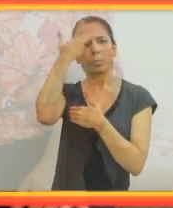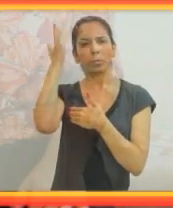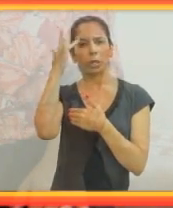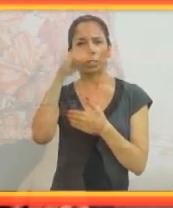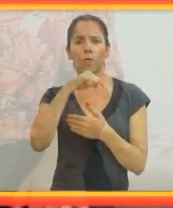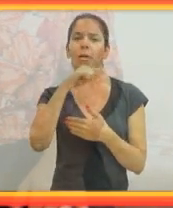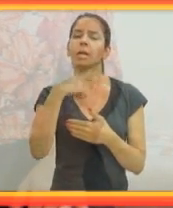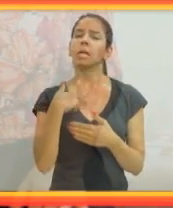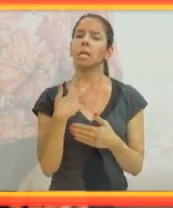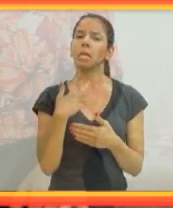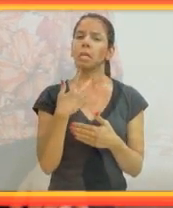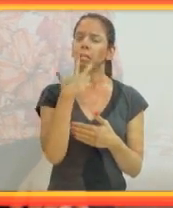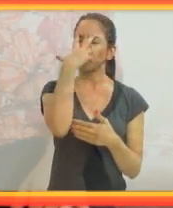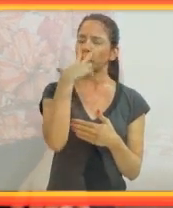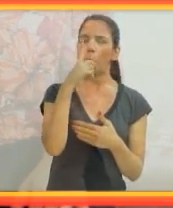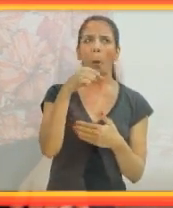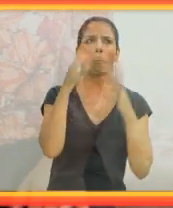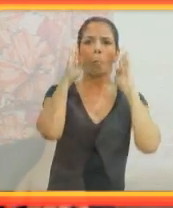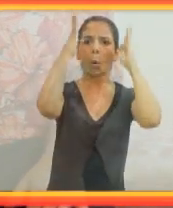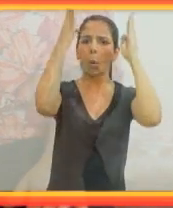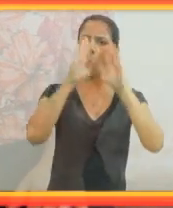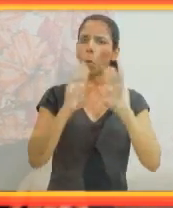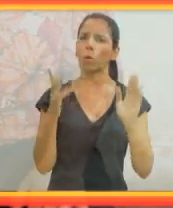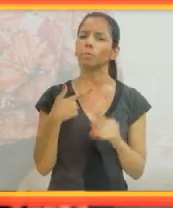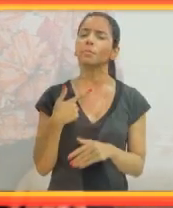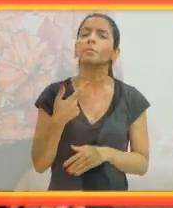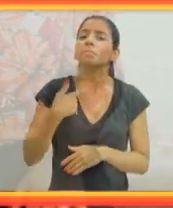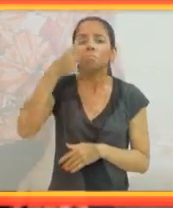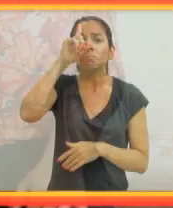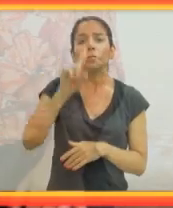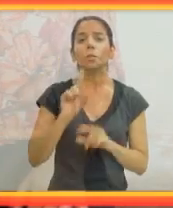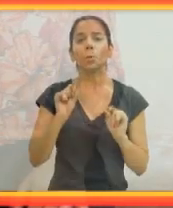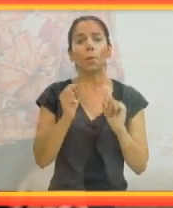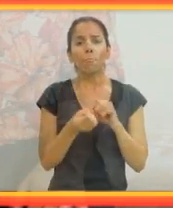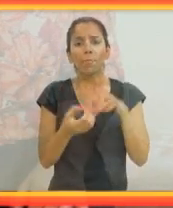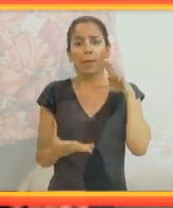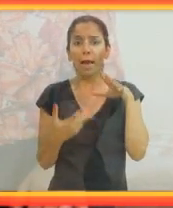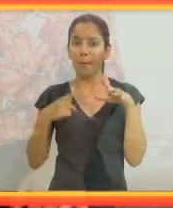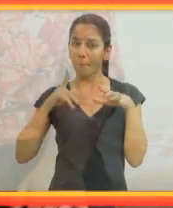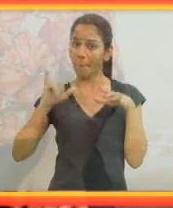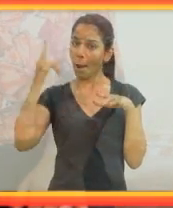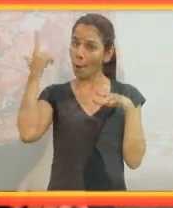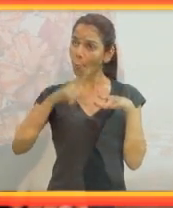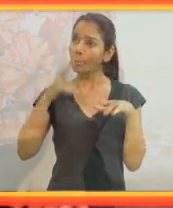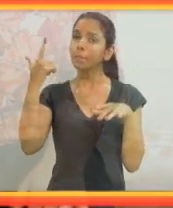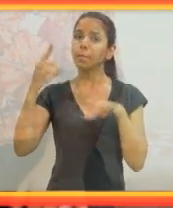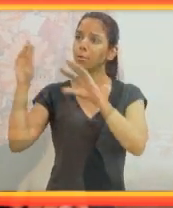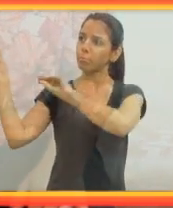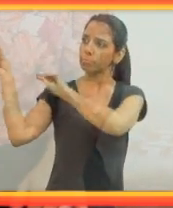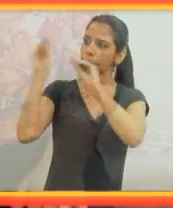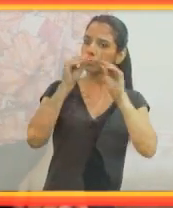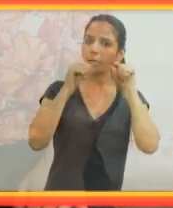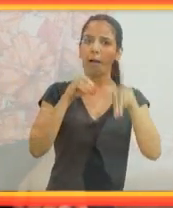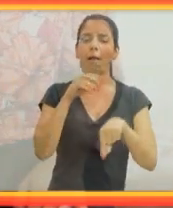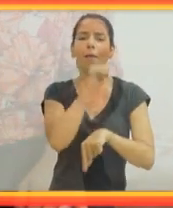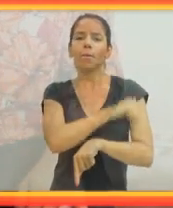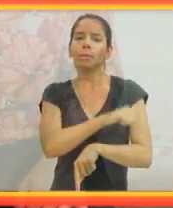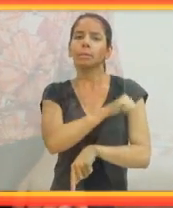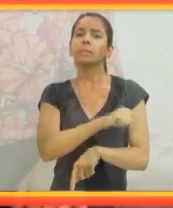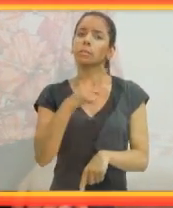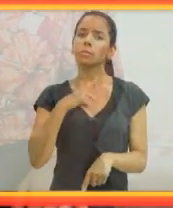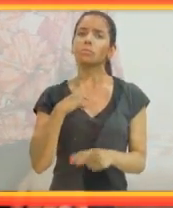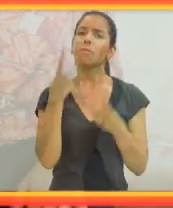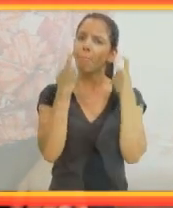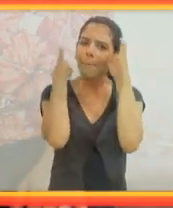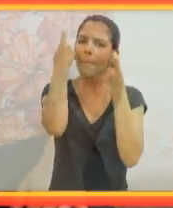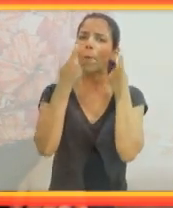ela cego é considerada burrinha e tal. E não sei que milagre foi, nosso pai conseguiu trazer a gente para cá. Mas eu tinha uma